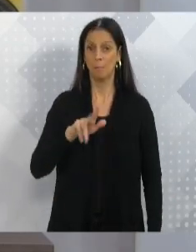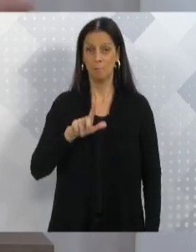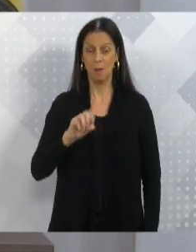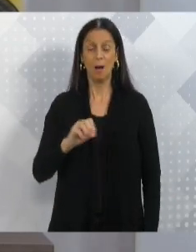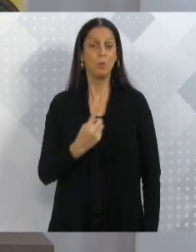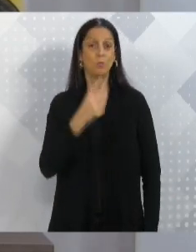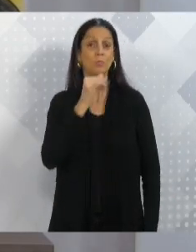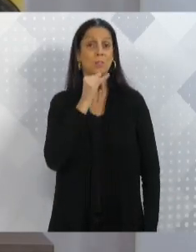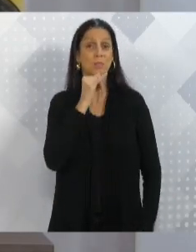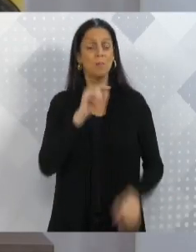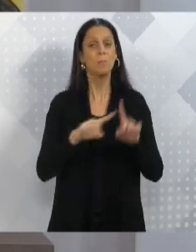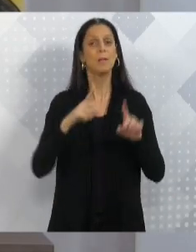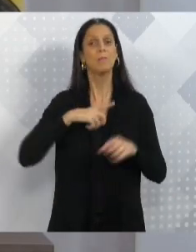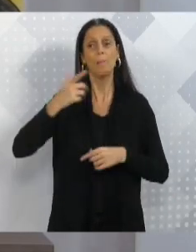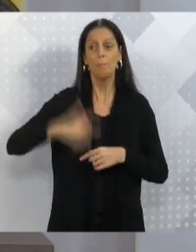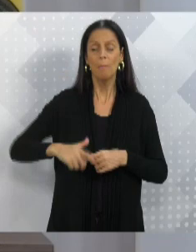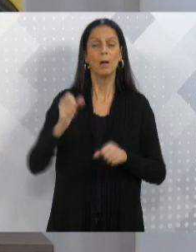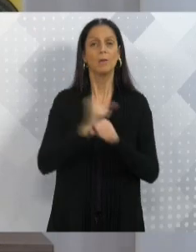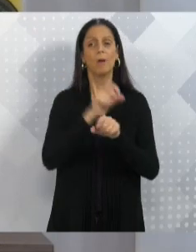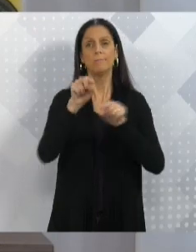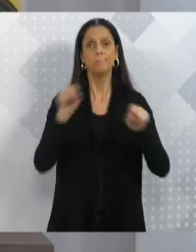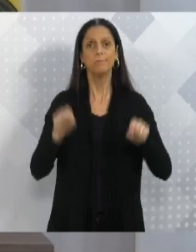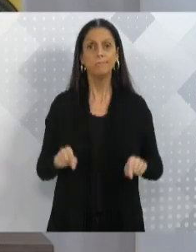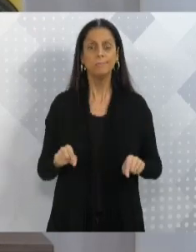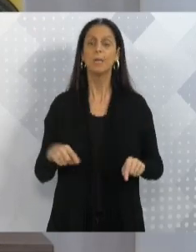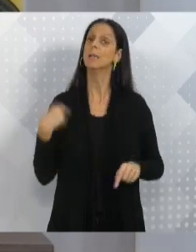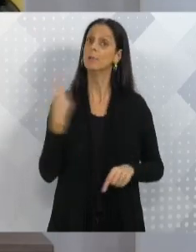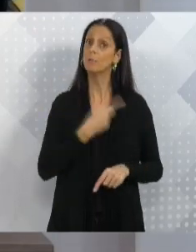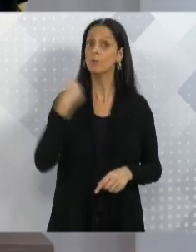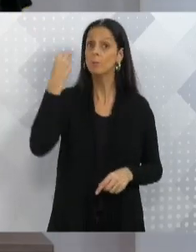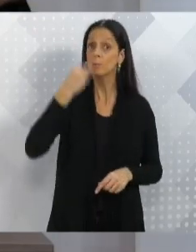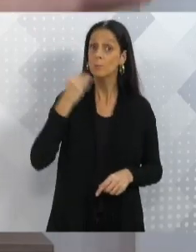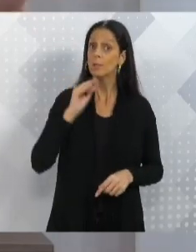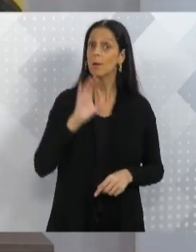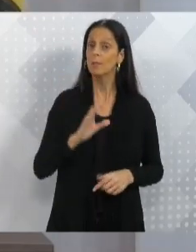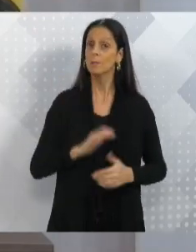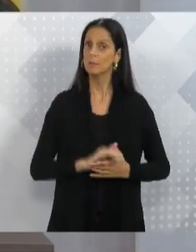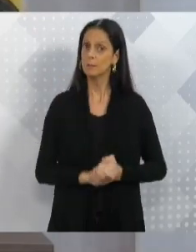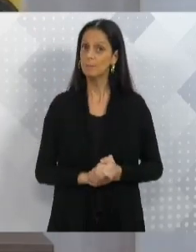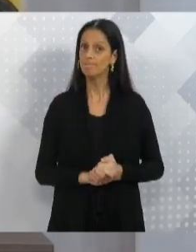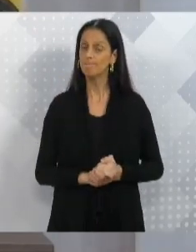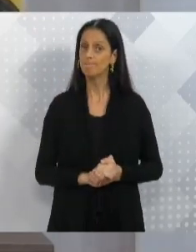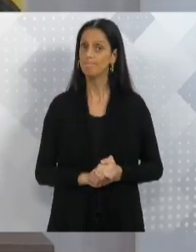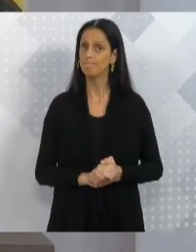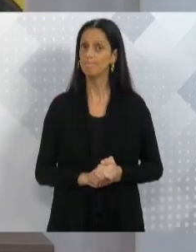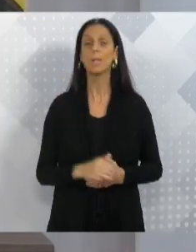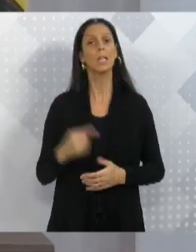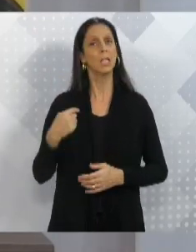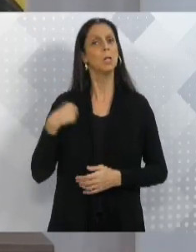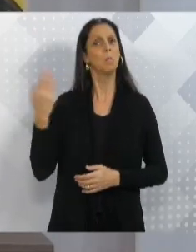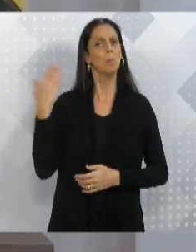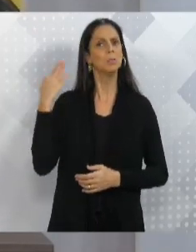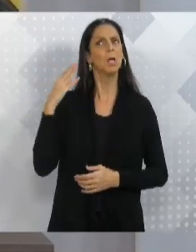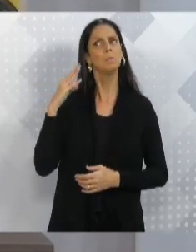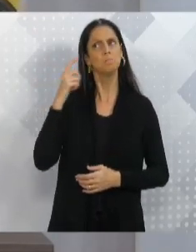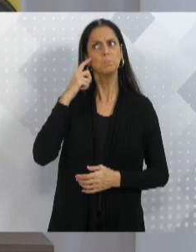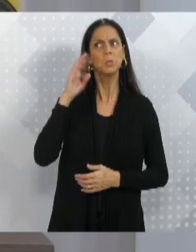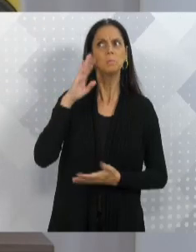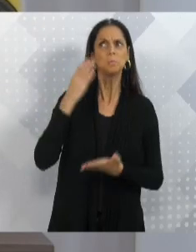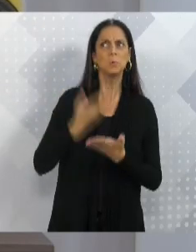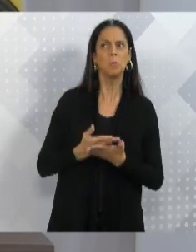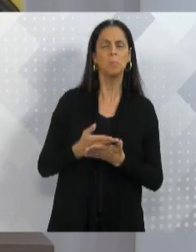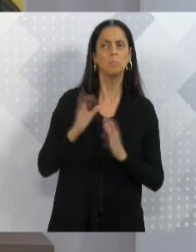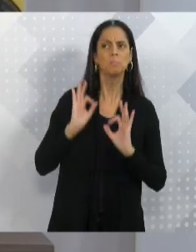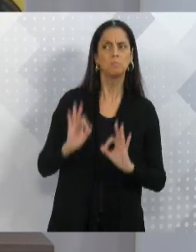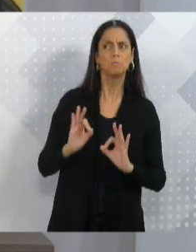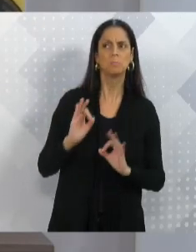Aí, realmente, a gente está vivendo essa situação. E aí, né, a gente chegou até a botar fé em determinado momento, e naquele momento,